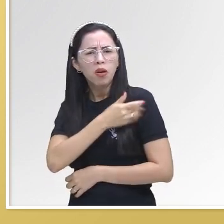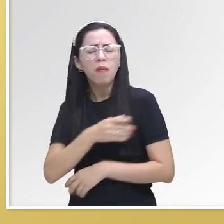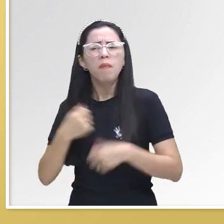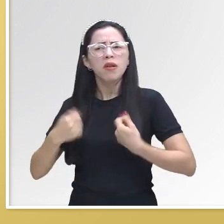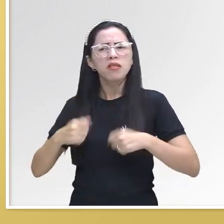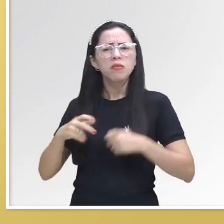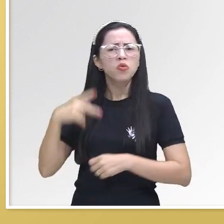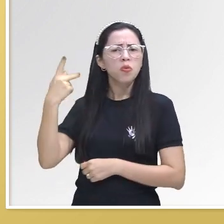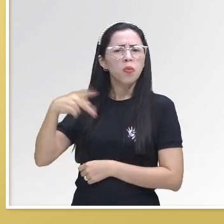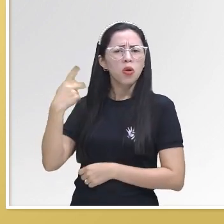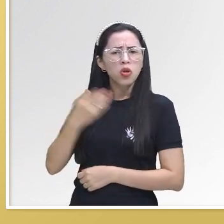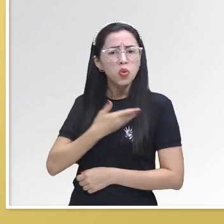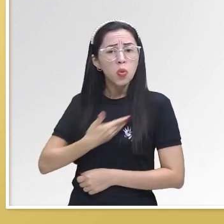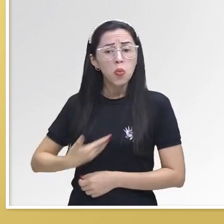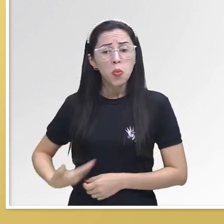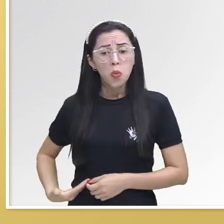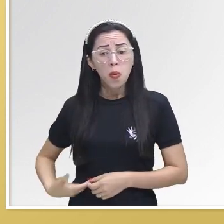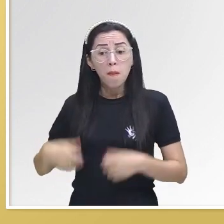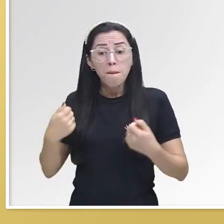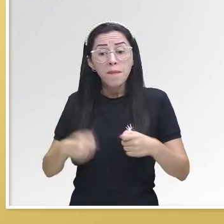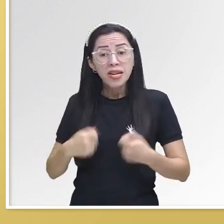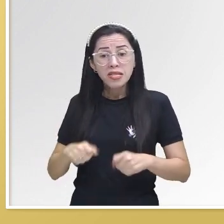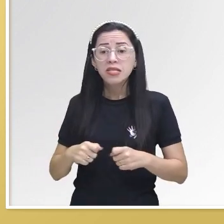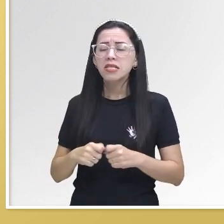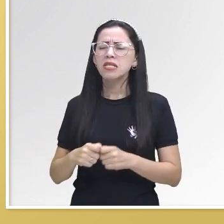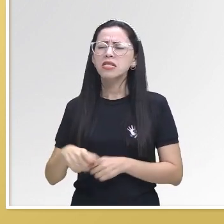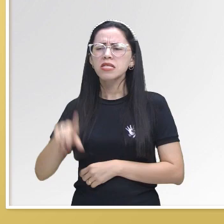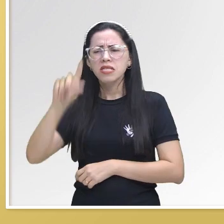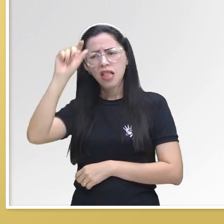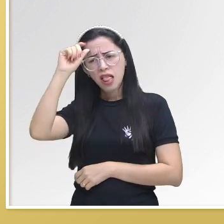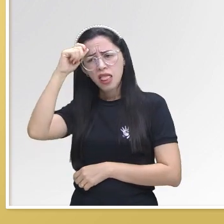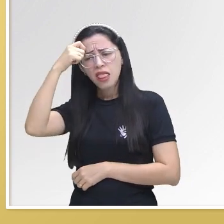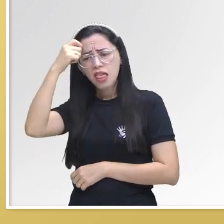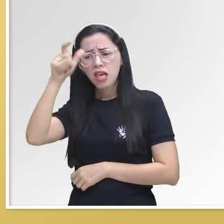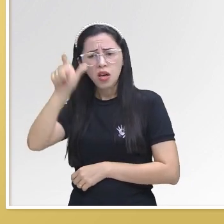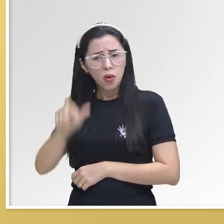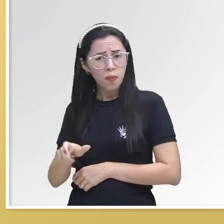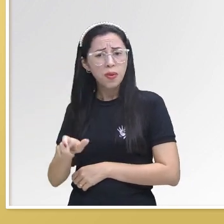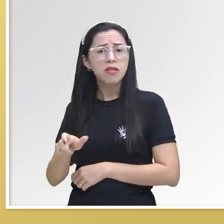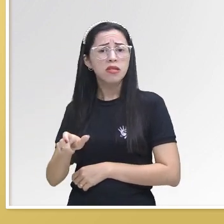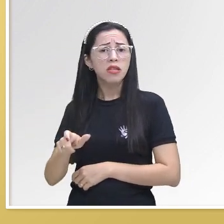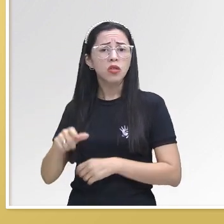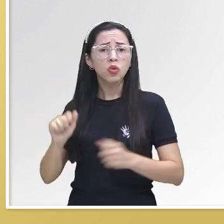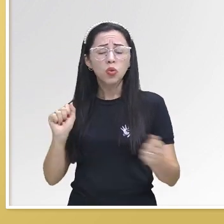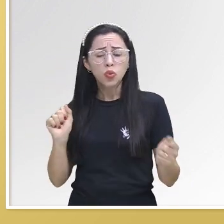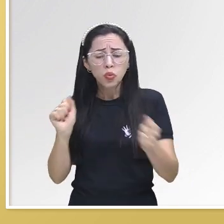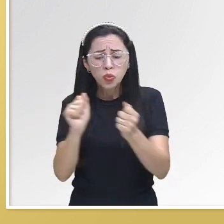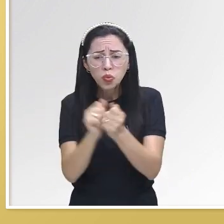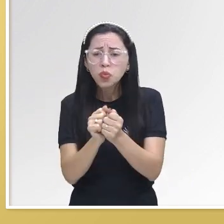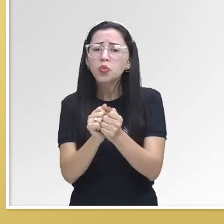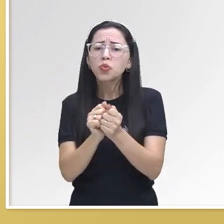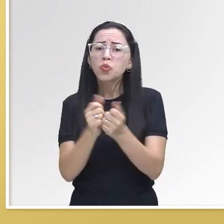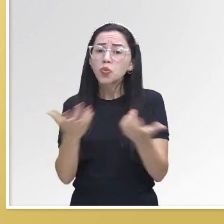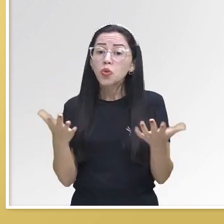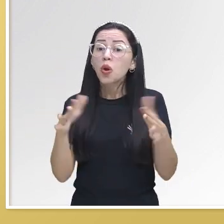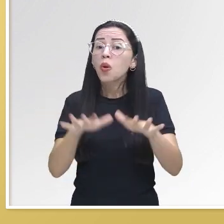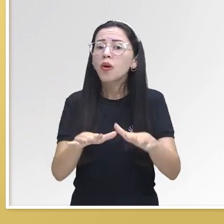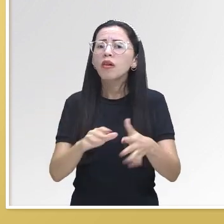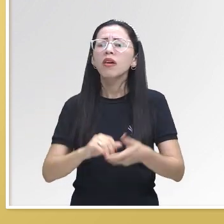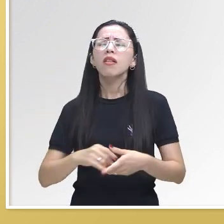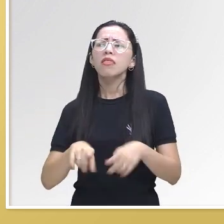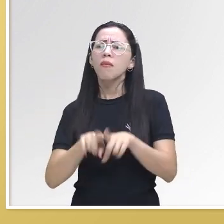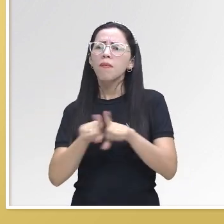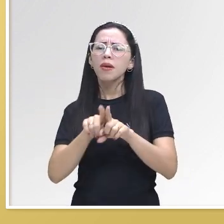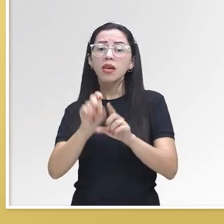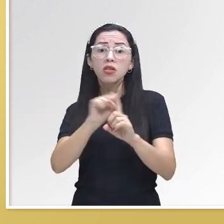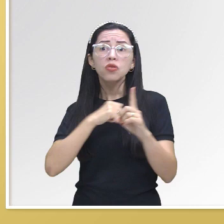públicas que incluam os negros, algo que lhe foi negado à época da abolição. A sociedade também precisa questionar: